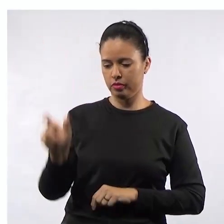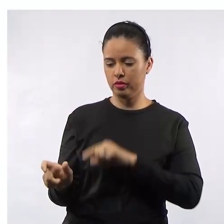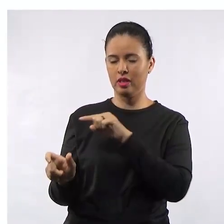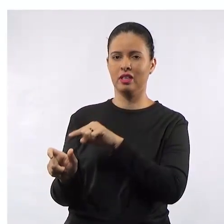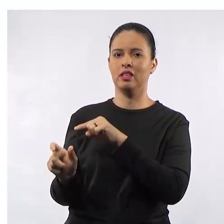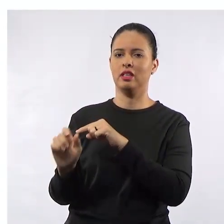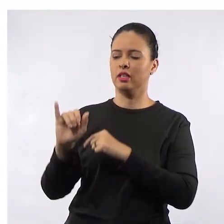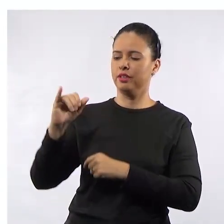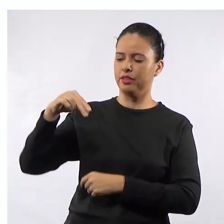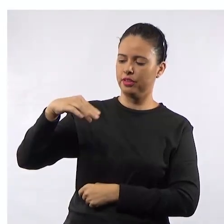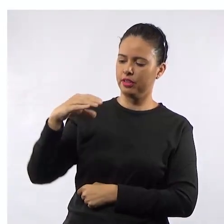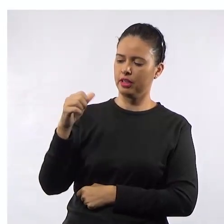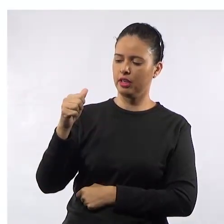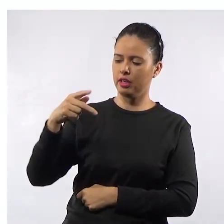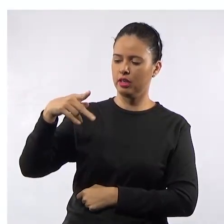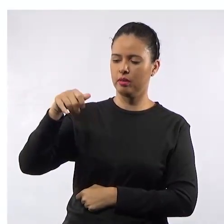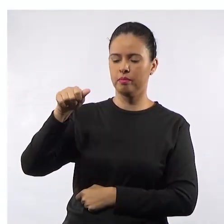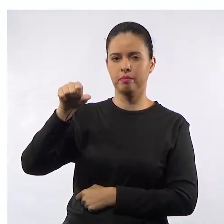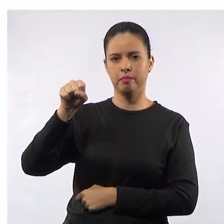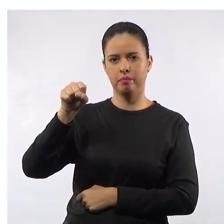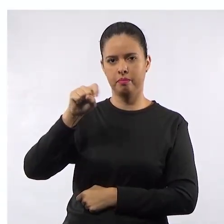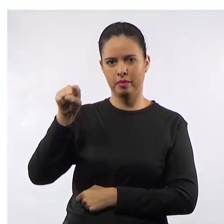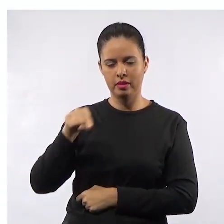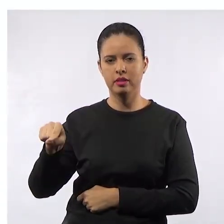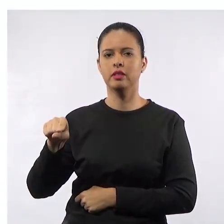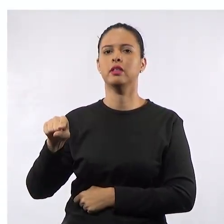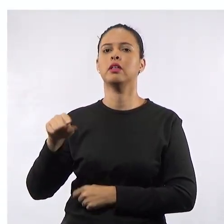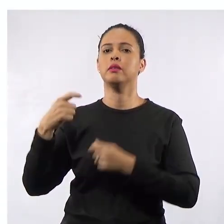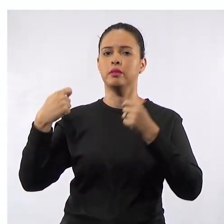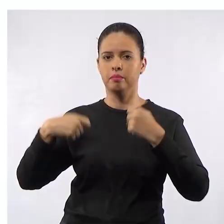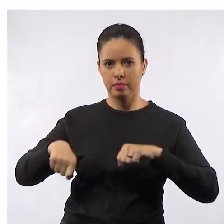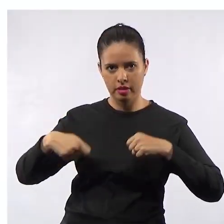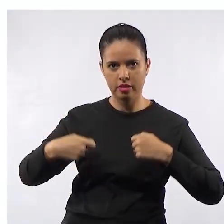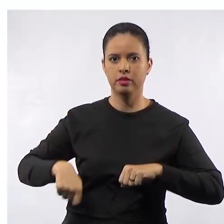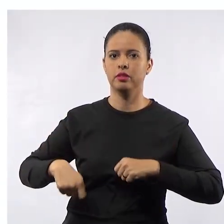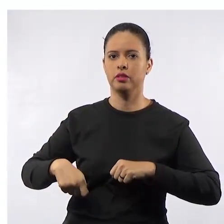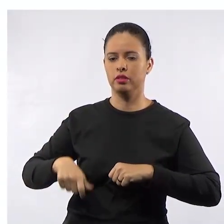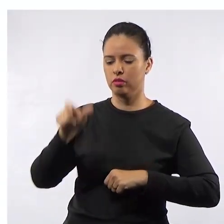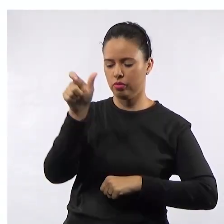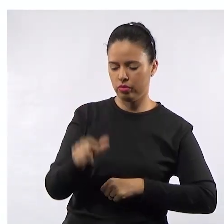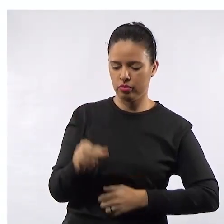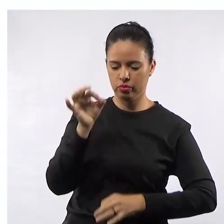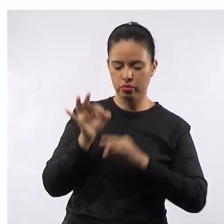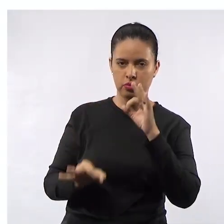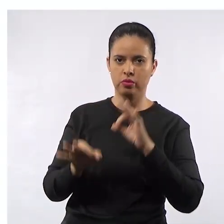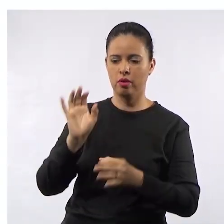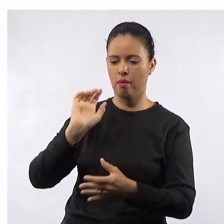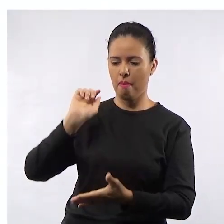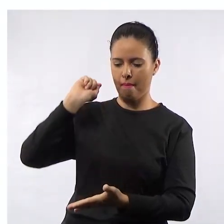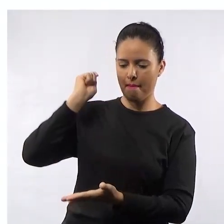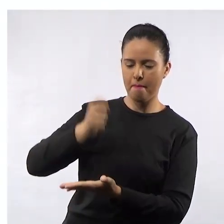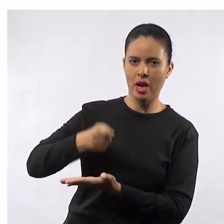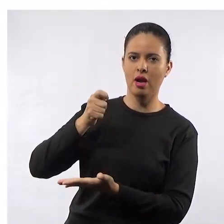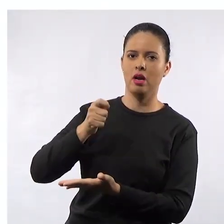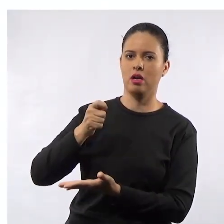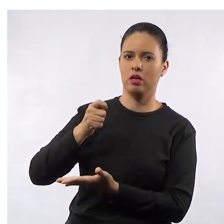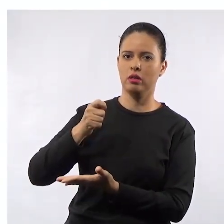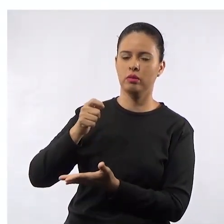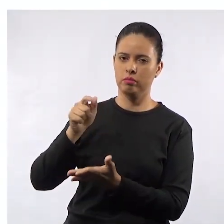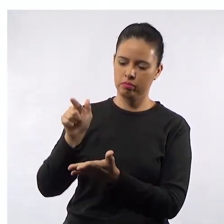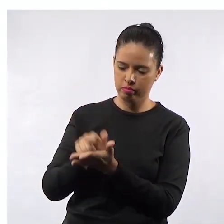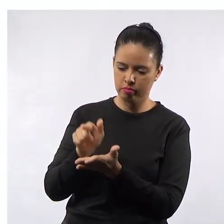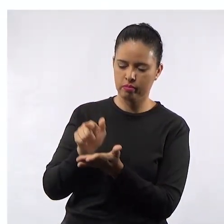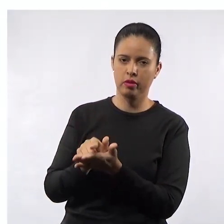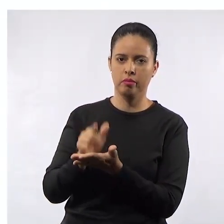que uma pessoa se tornou incapaz precisa o juiz dizer que sim né então existe uma ação chamada que ação de interdição onde